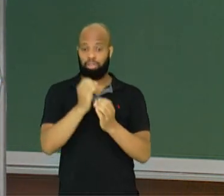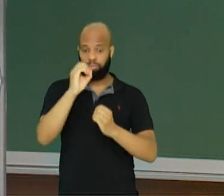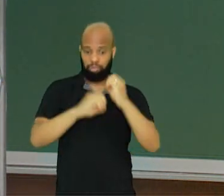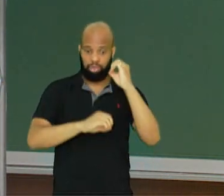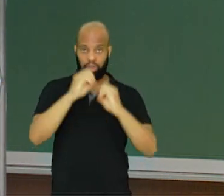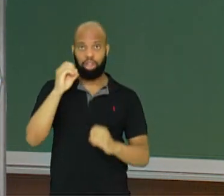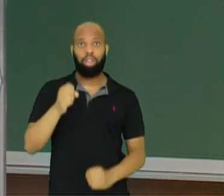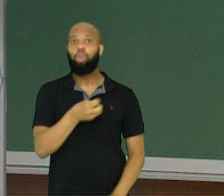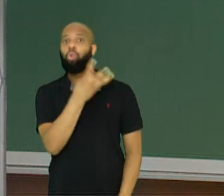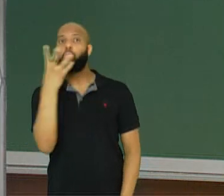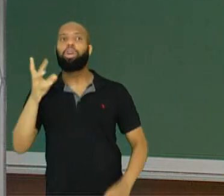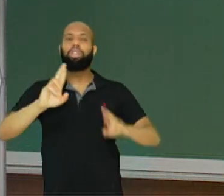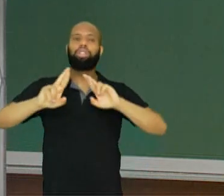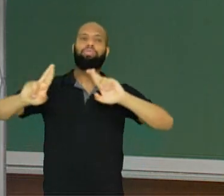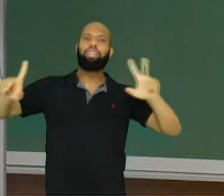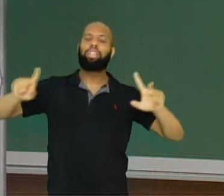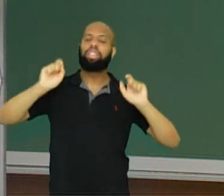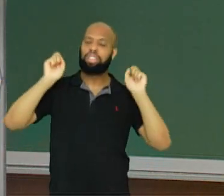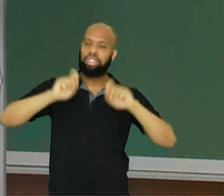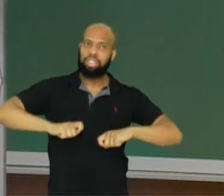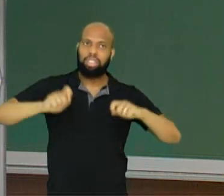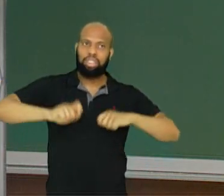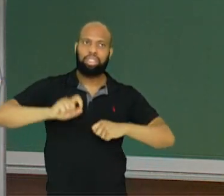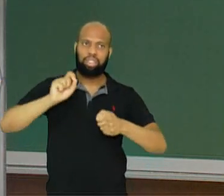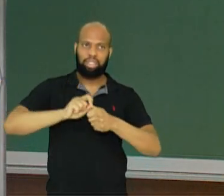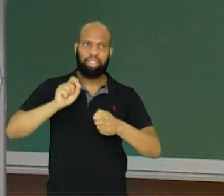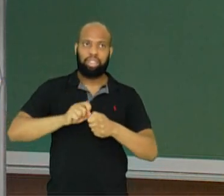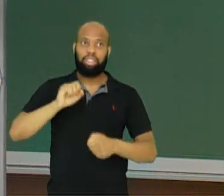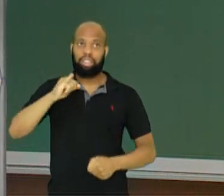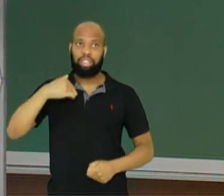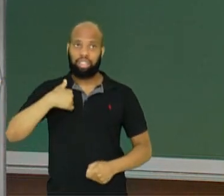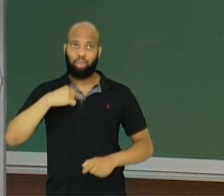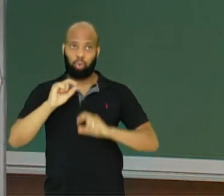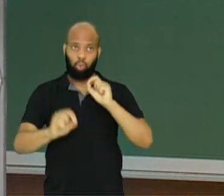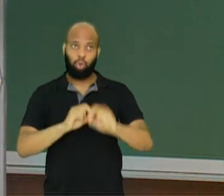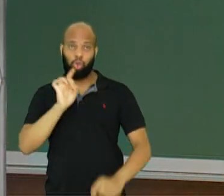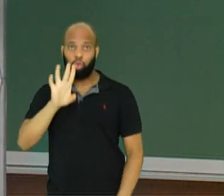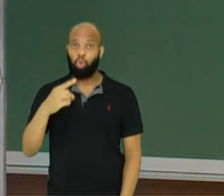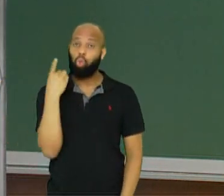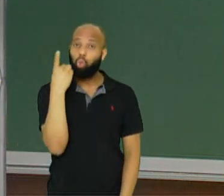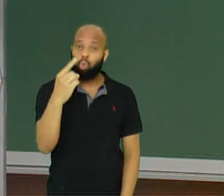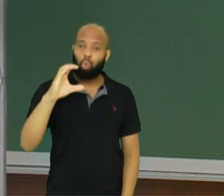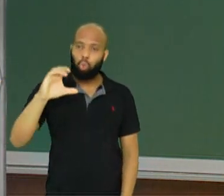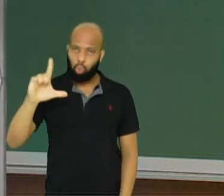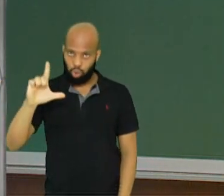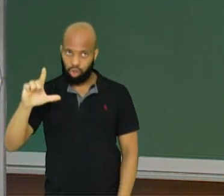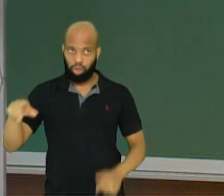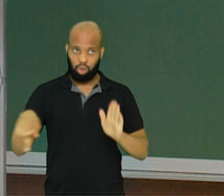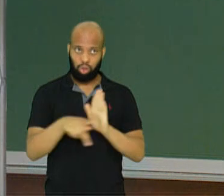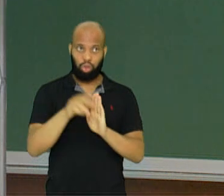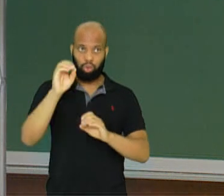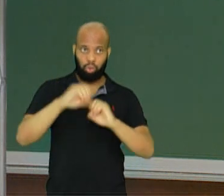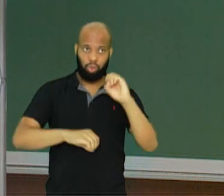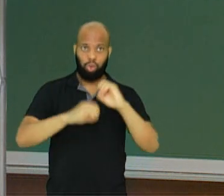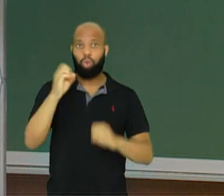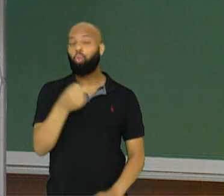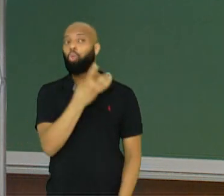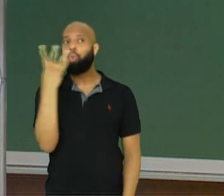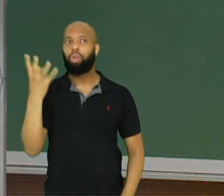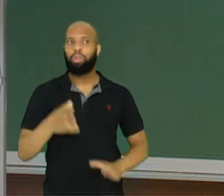de compostos diferentes formado, se eu adicionar apenas um cloro na molécula,